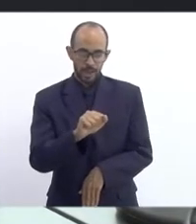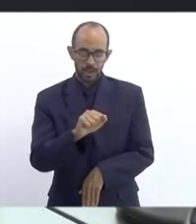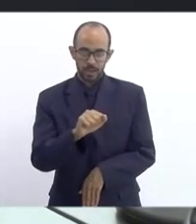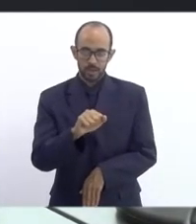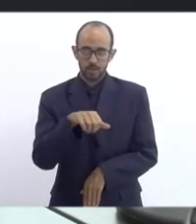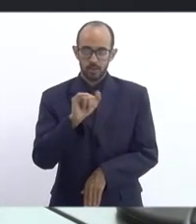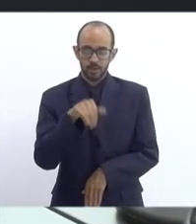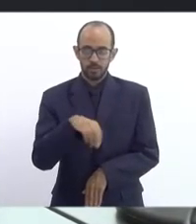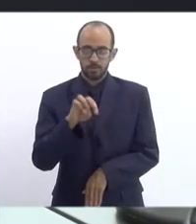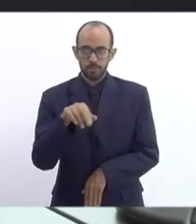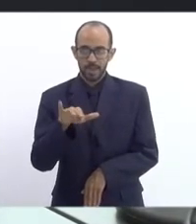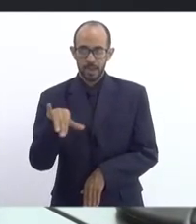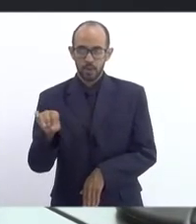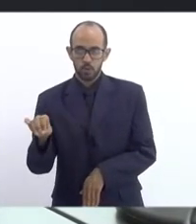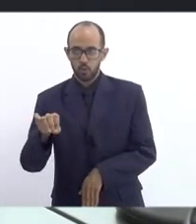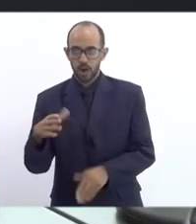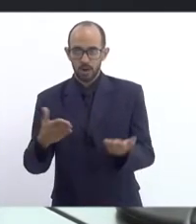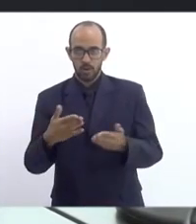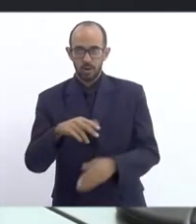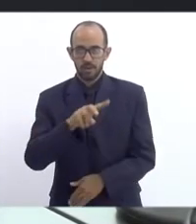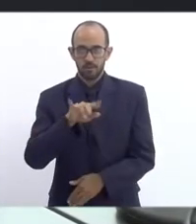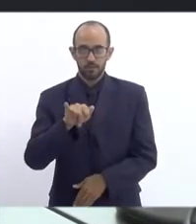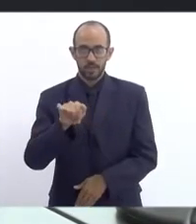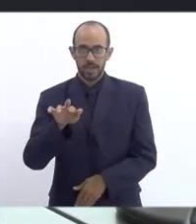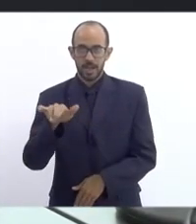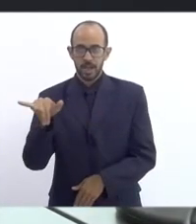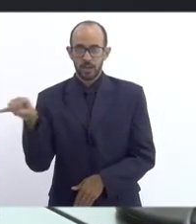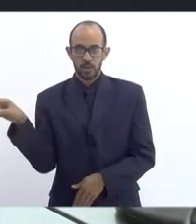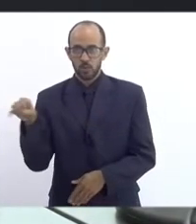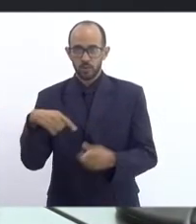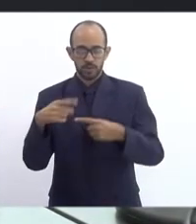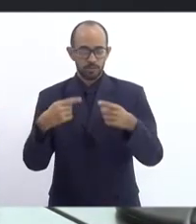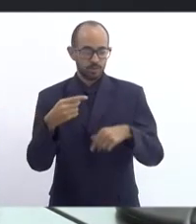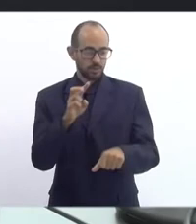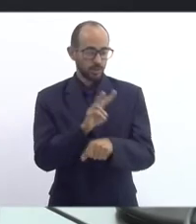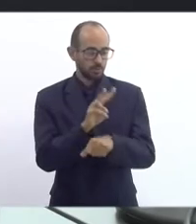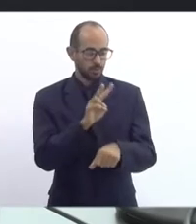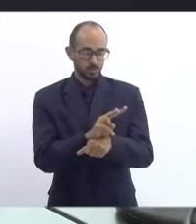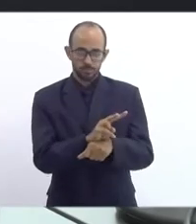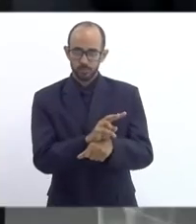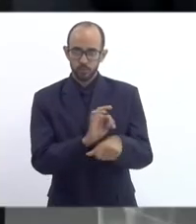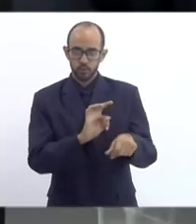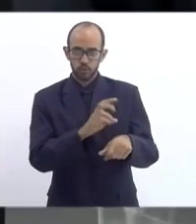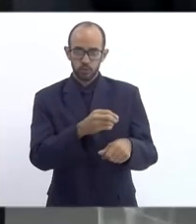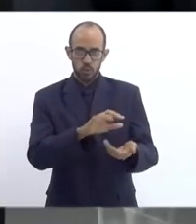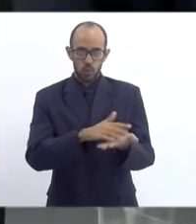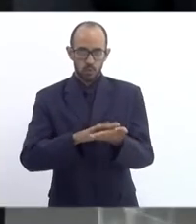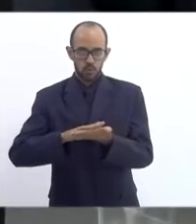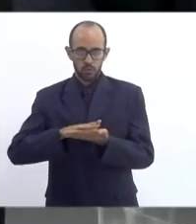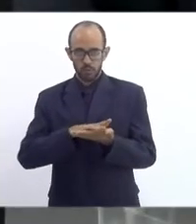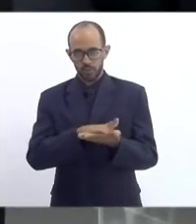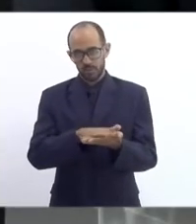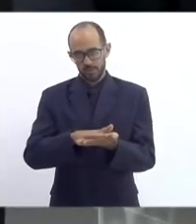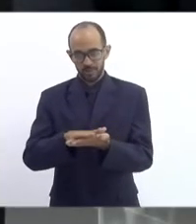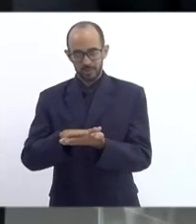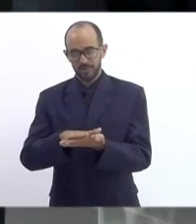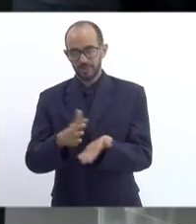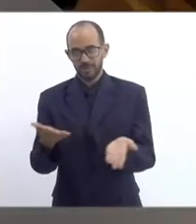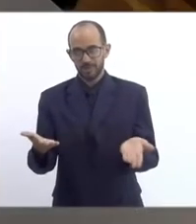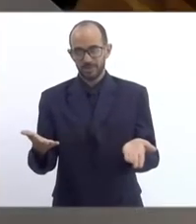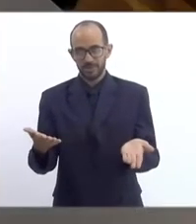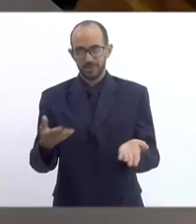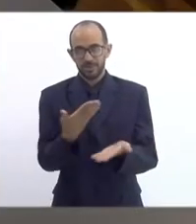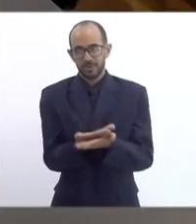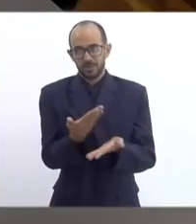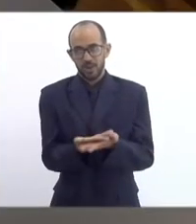para vigário-geral. Daqui a pouco ele vai tomar conta da é escola de samba. É. Vamos votar todos